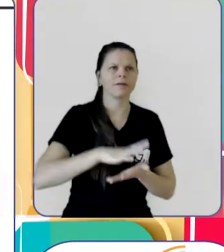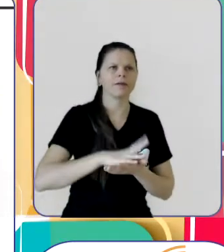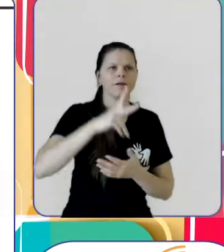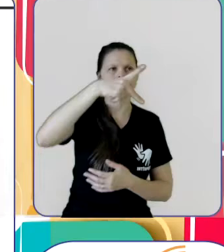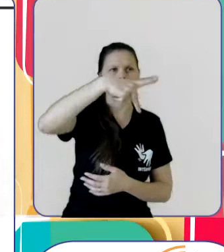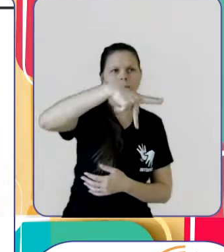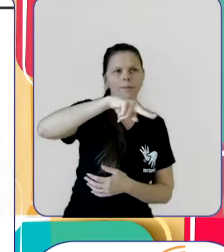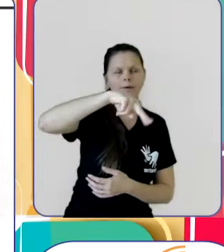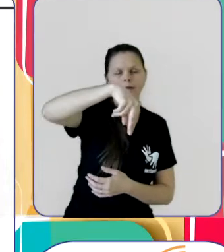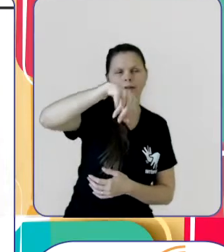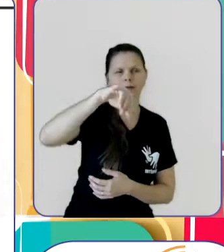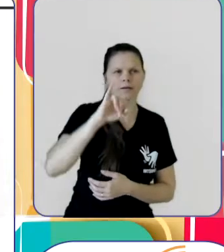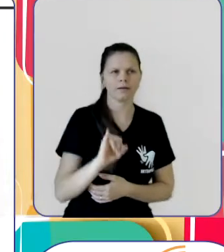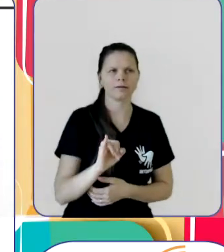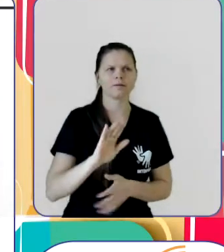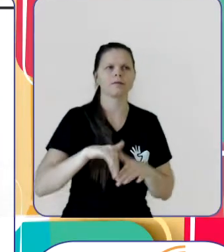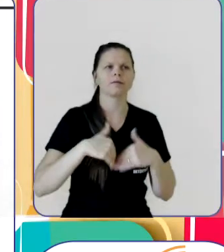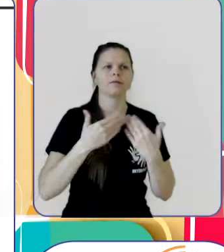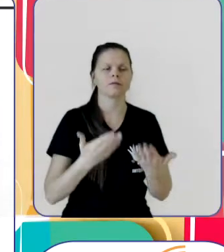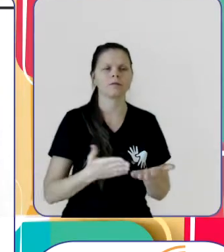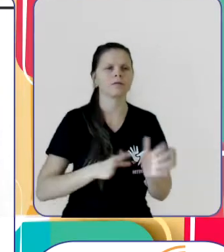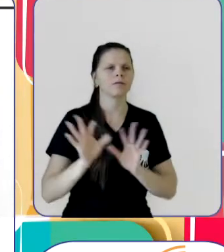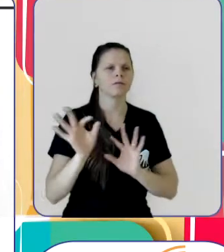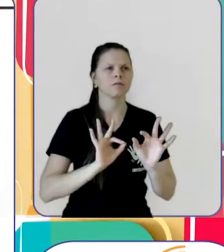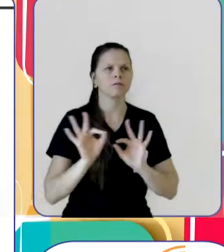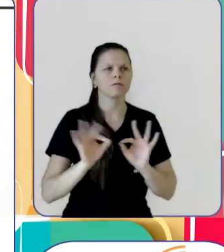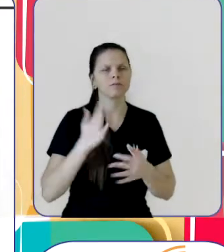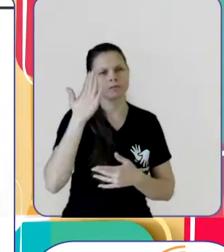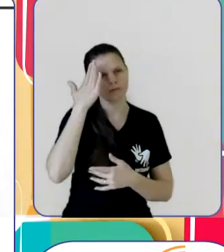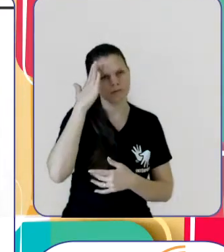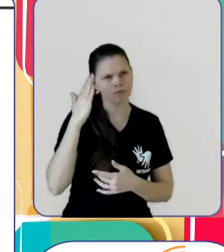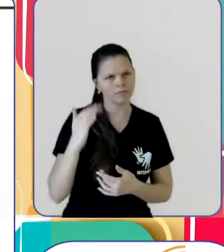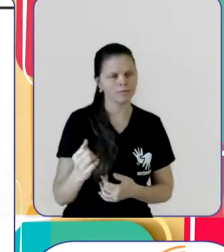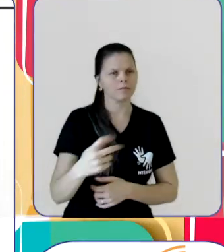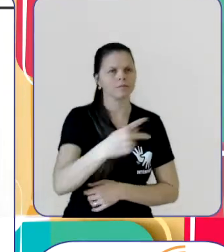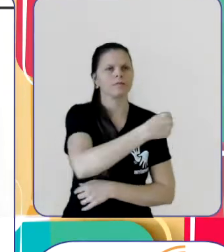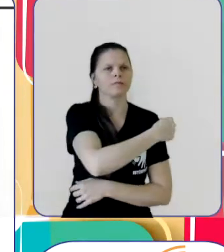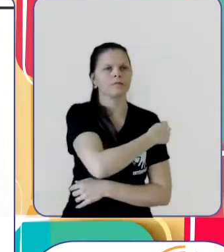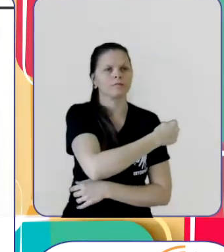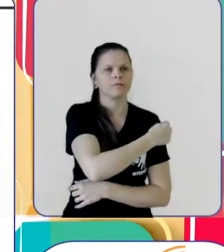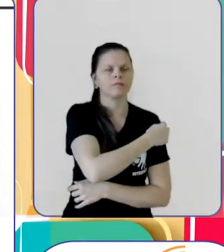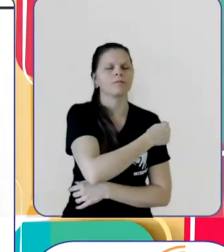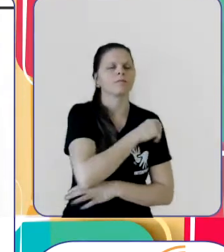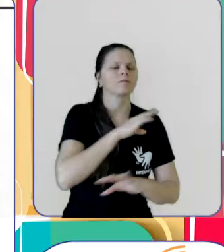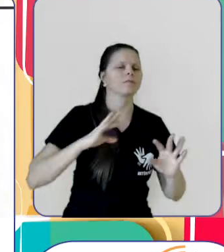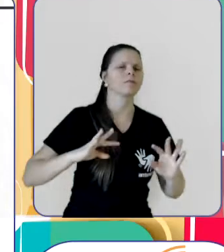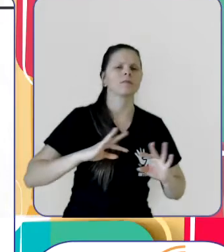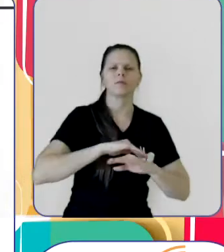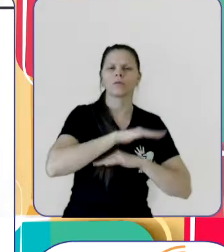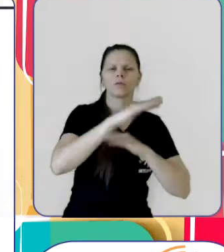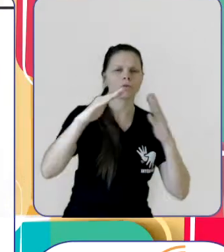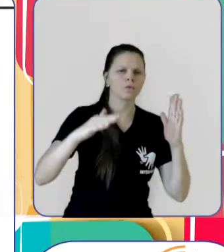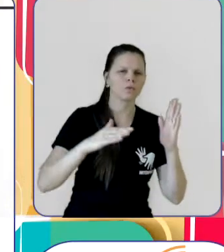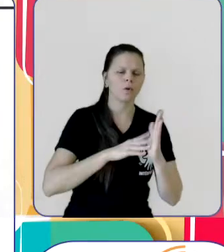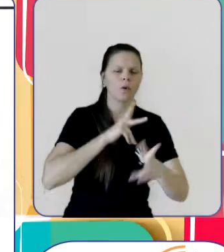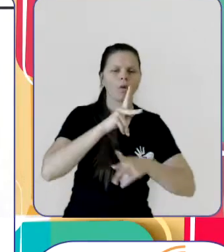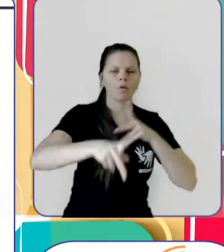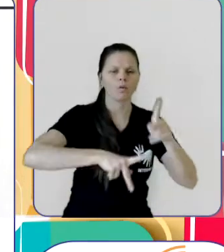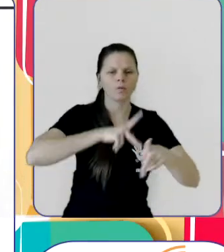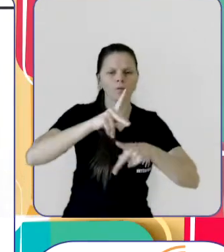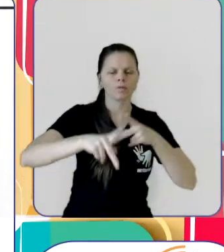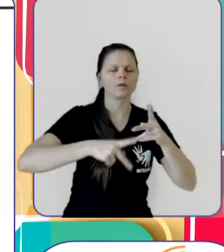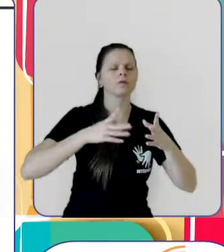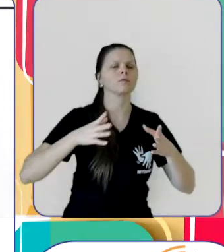PNI. Então, quais são as funções, né? A gente já sabe que é vacinar, imunizar toda a população desde a sua